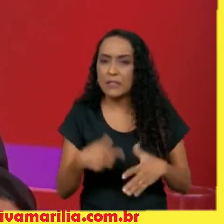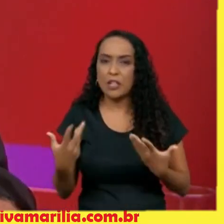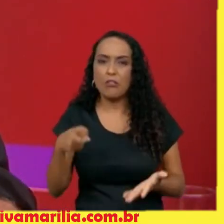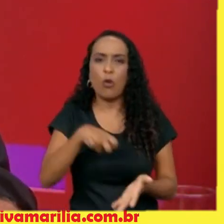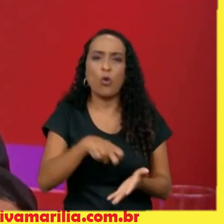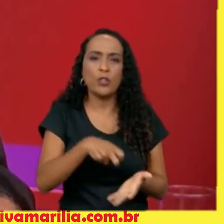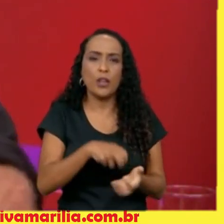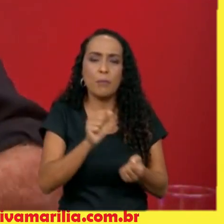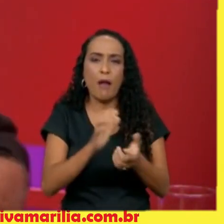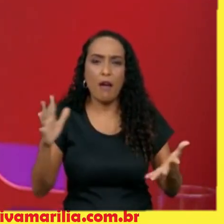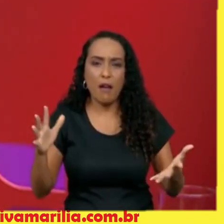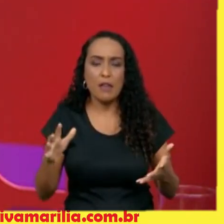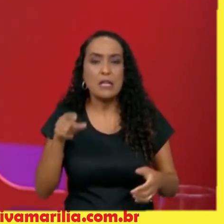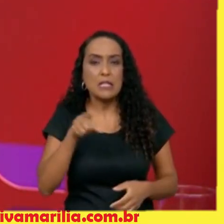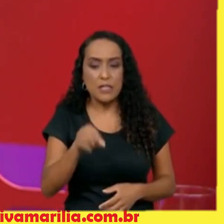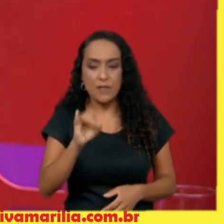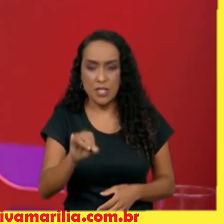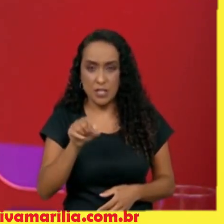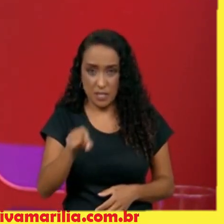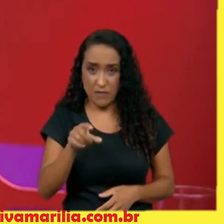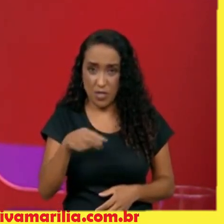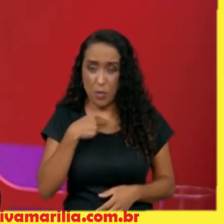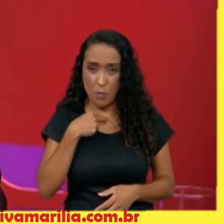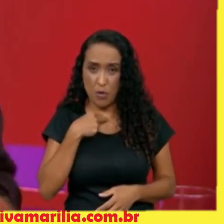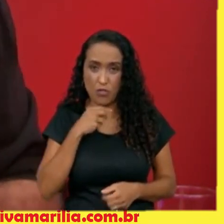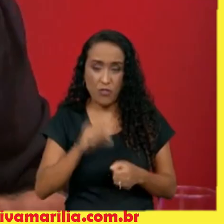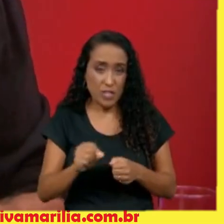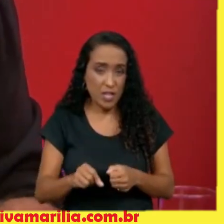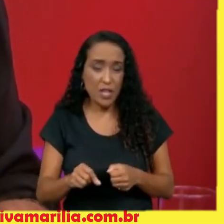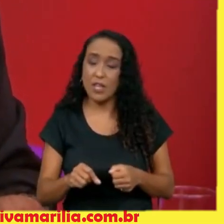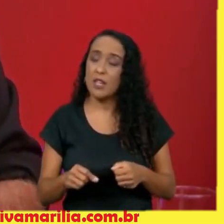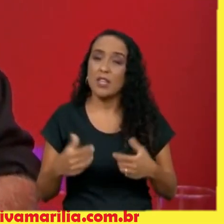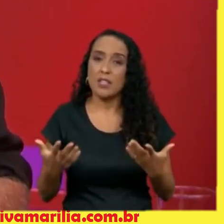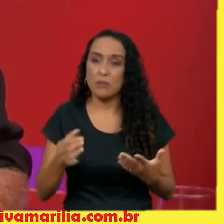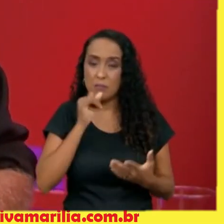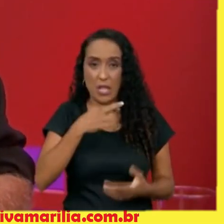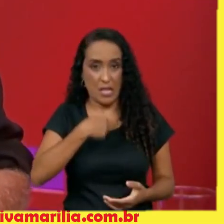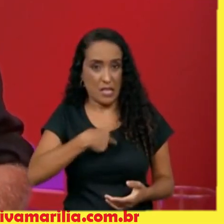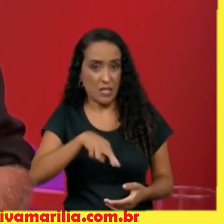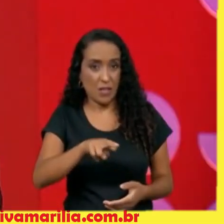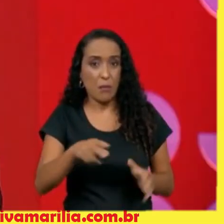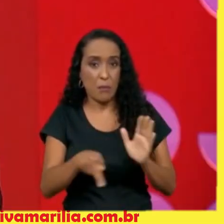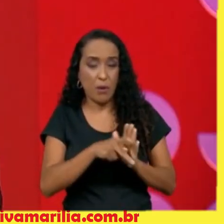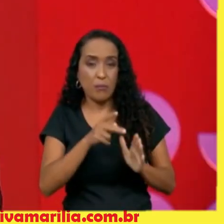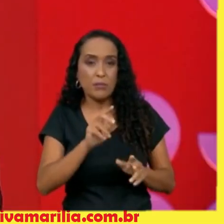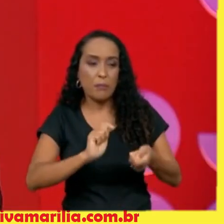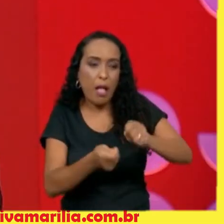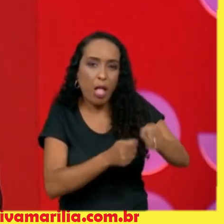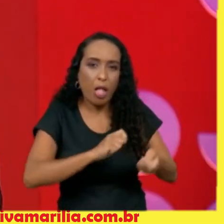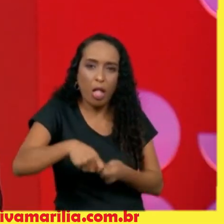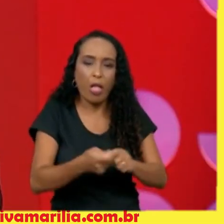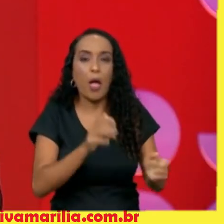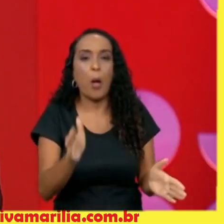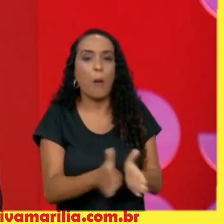ele à magia, né? Se você não pode, quer dizer, isso tem a ver com, ou seja, é uma religião para os pobres, para você manipular os pobres. Você não